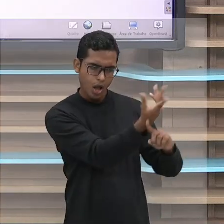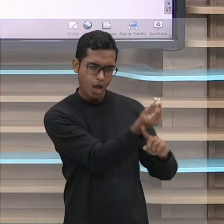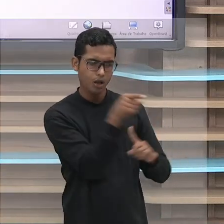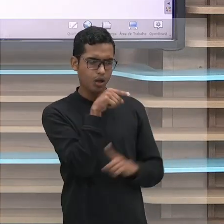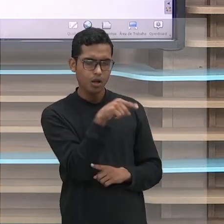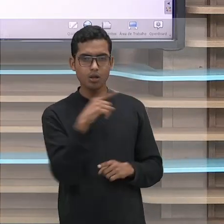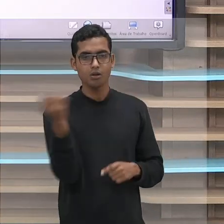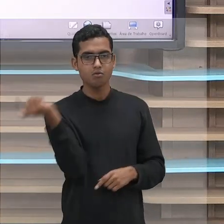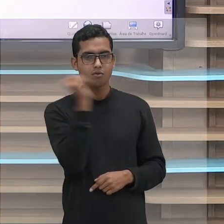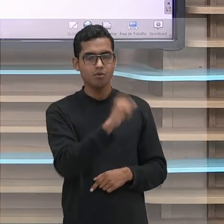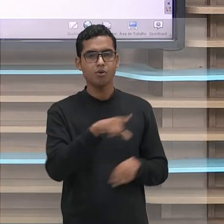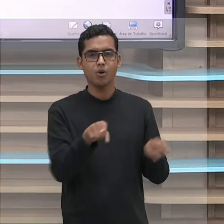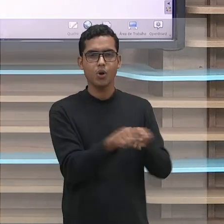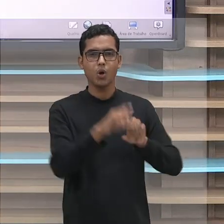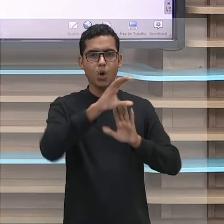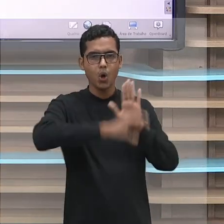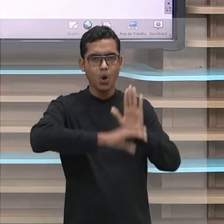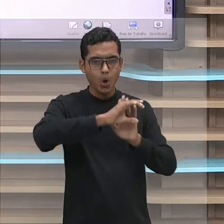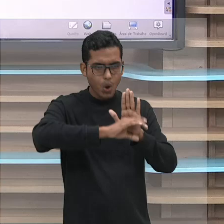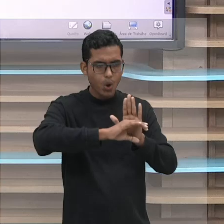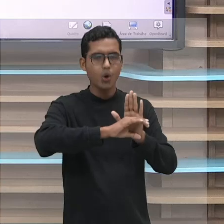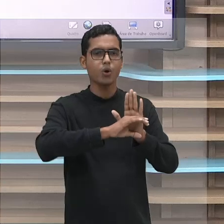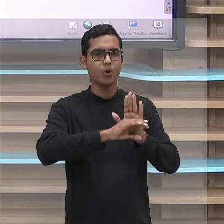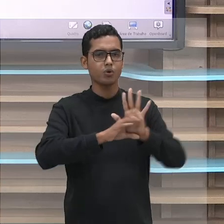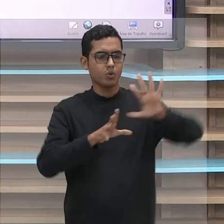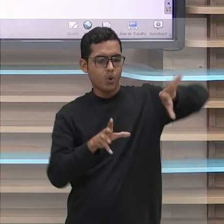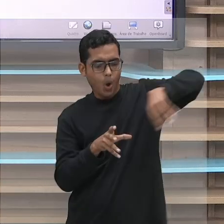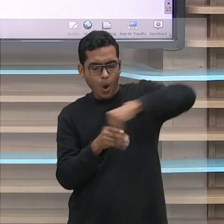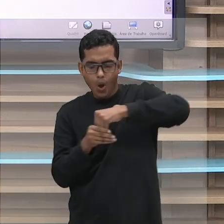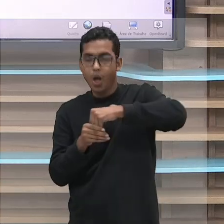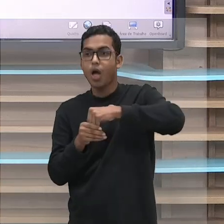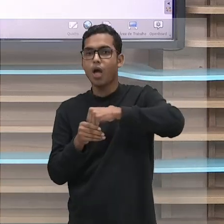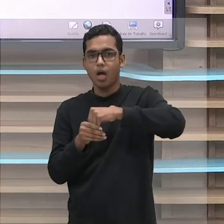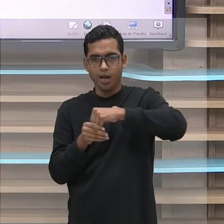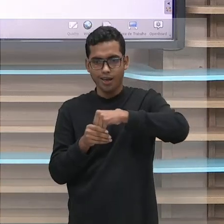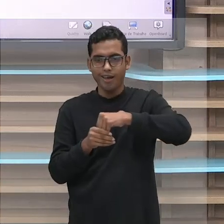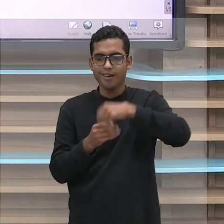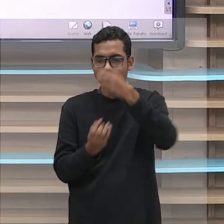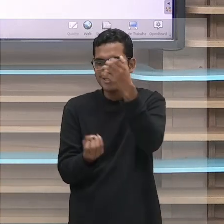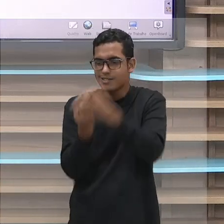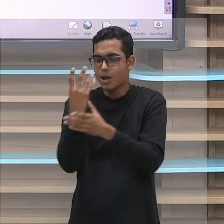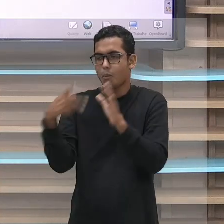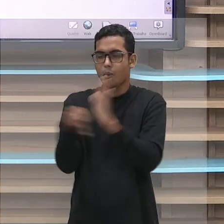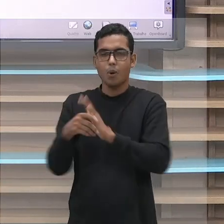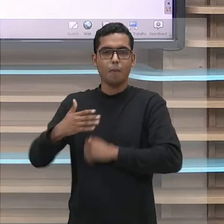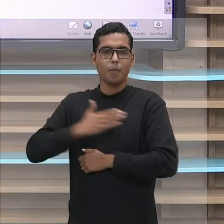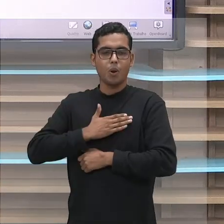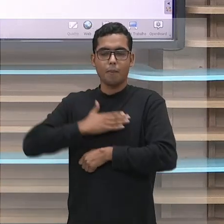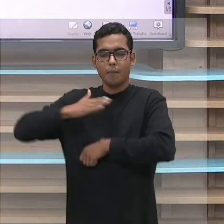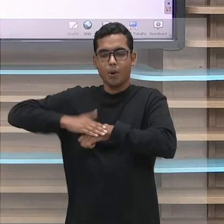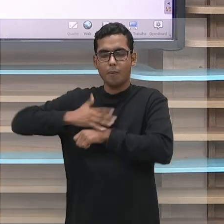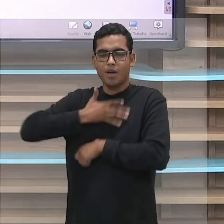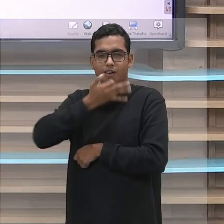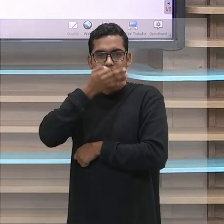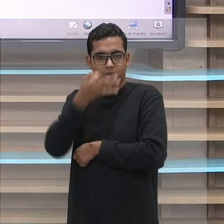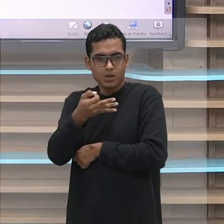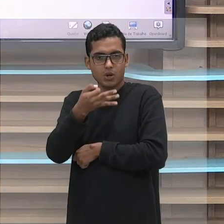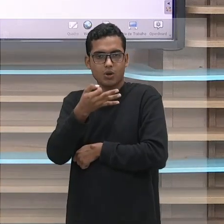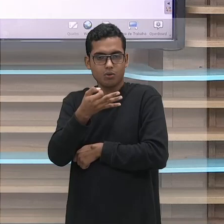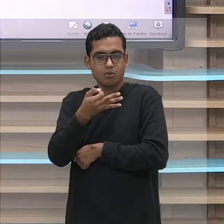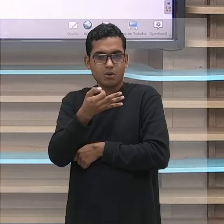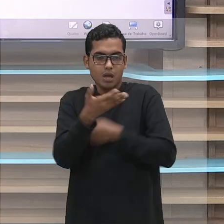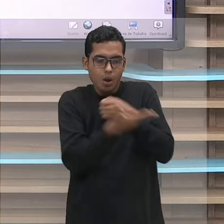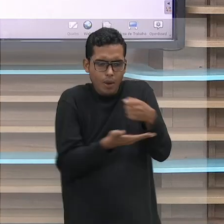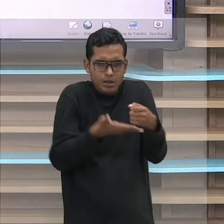colocar os meus conceitos, a minha visão em cima daquela obra de arte, sem perder a essência,